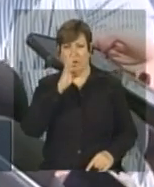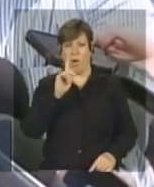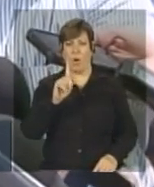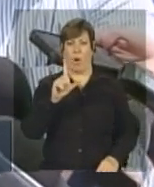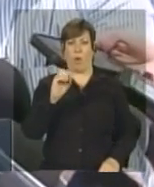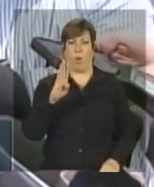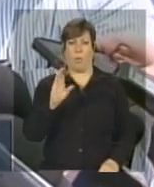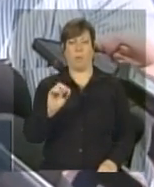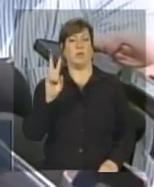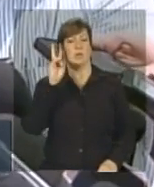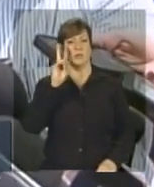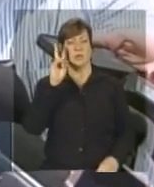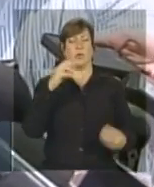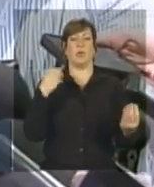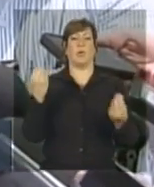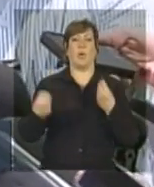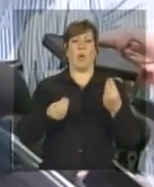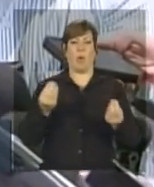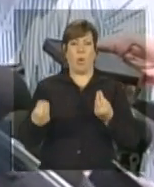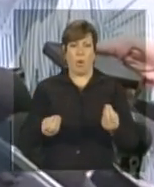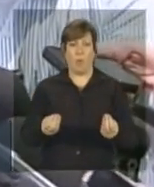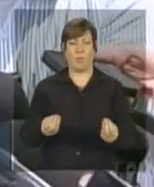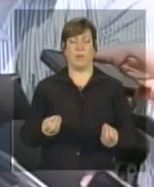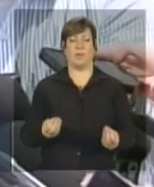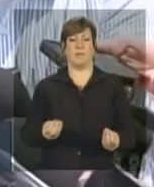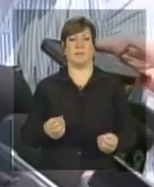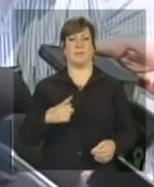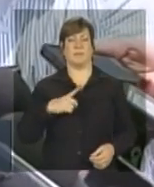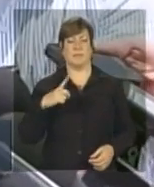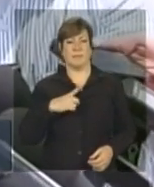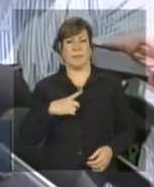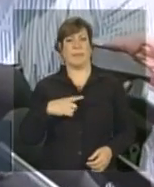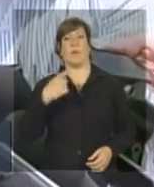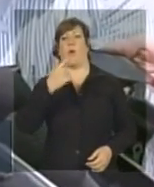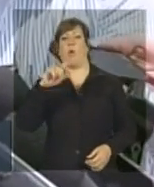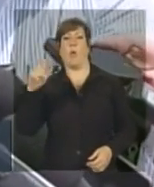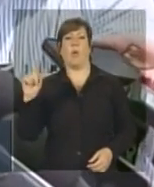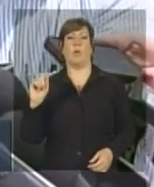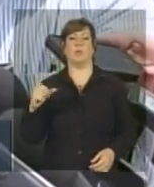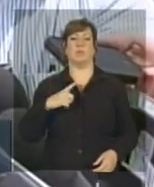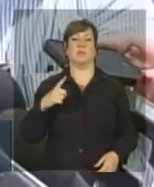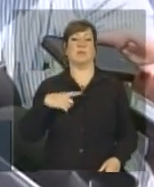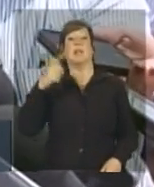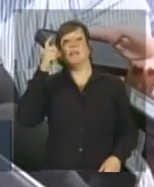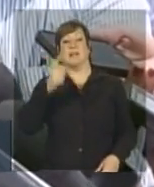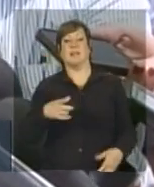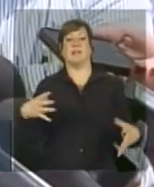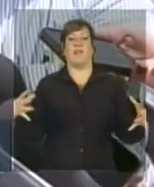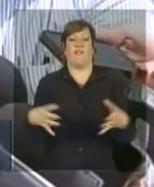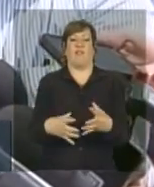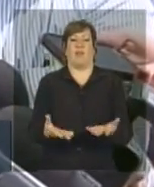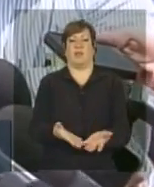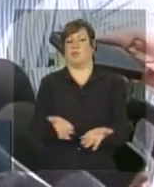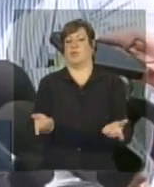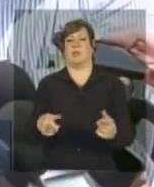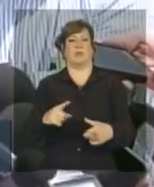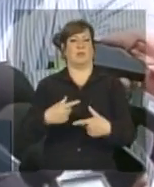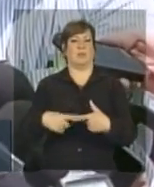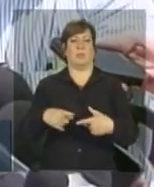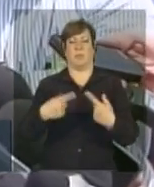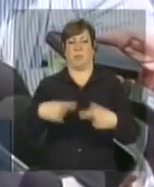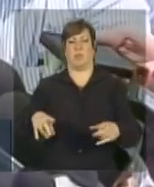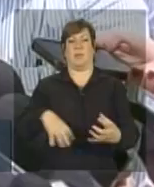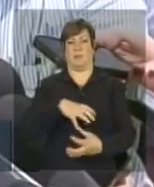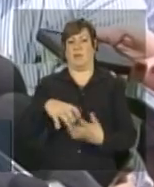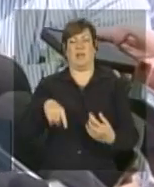Globo, sobre o fato de que há outros interesses envolvendo toda essa